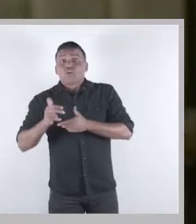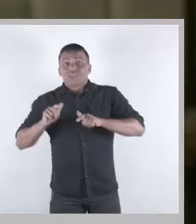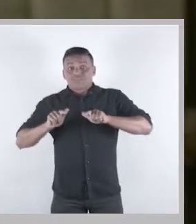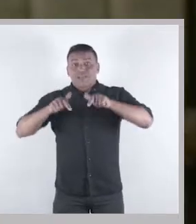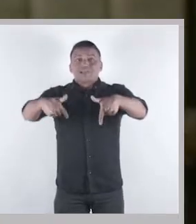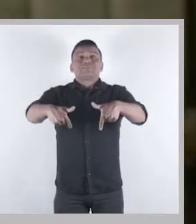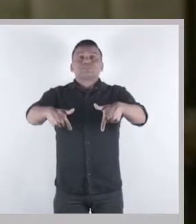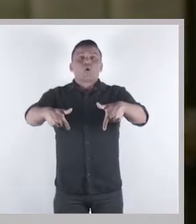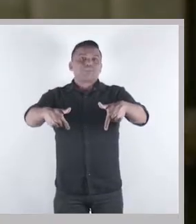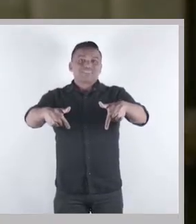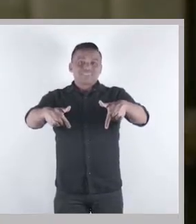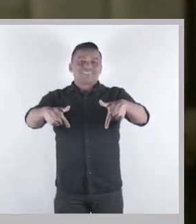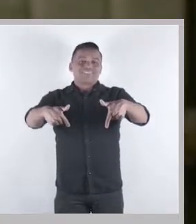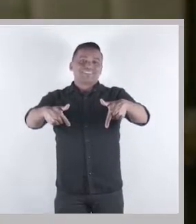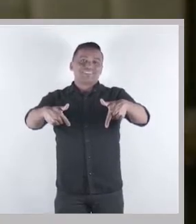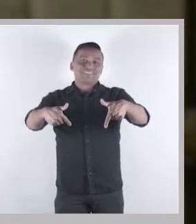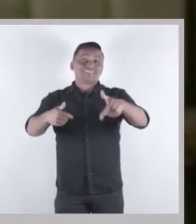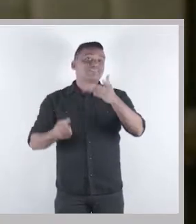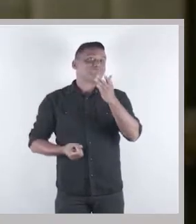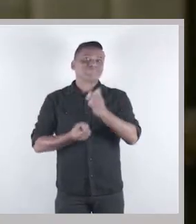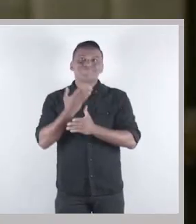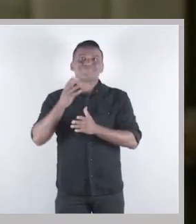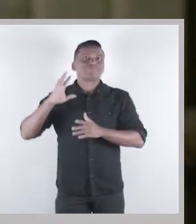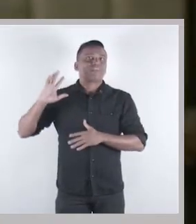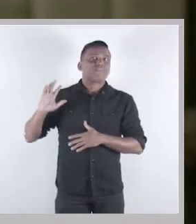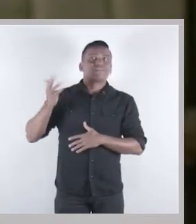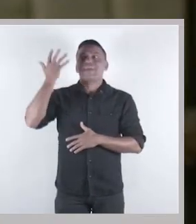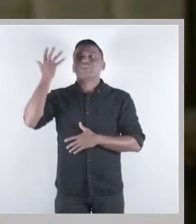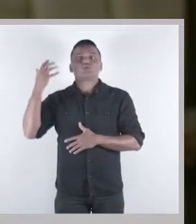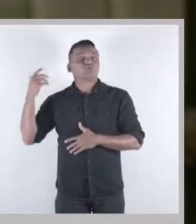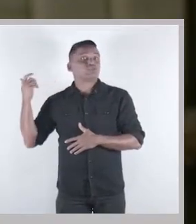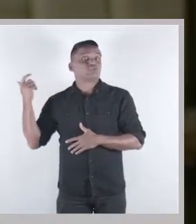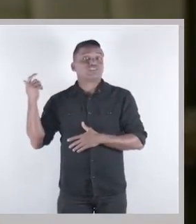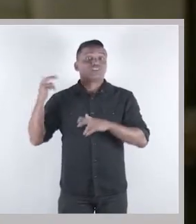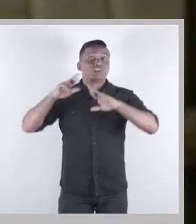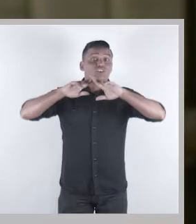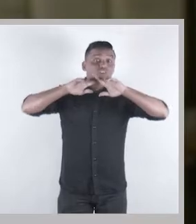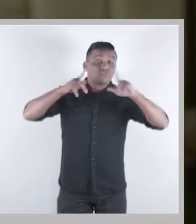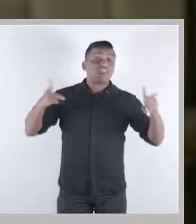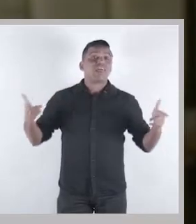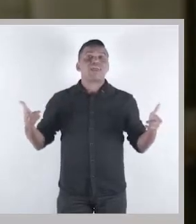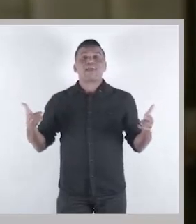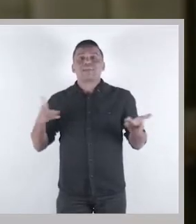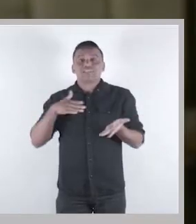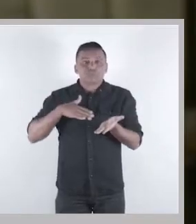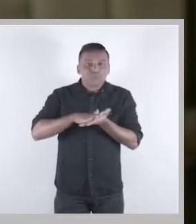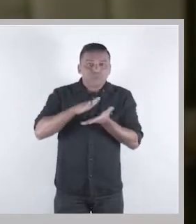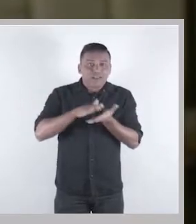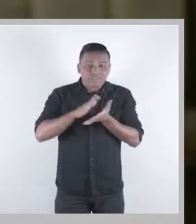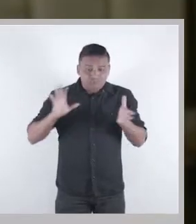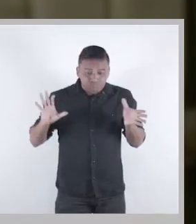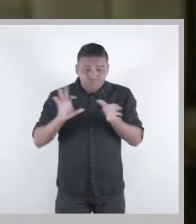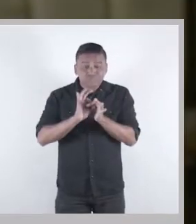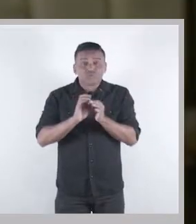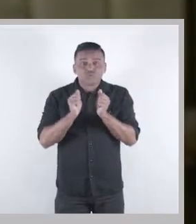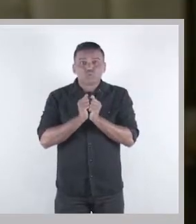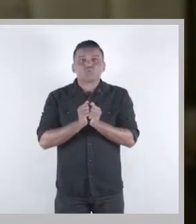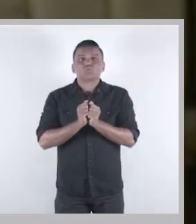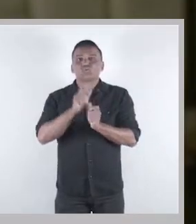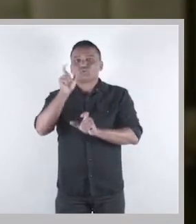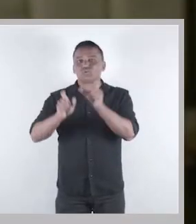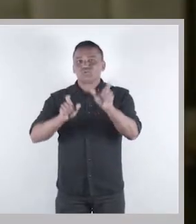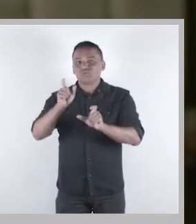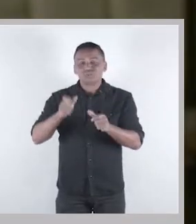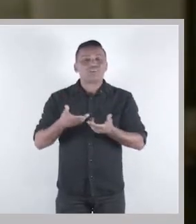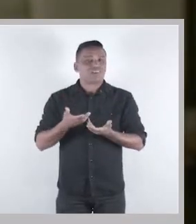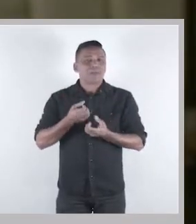eventos mede publicação em comum né então é algo extremamente frutífero né a possibilidade